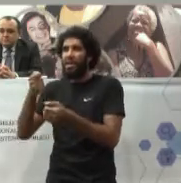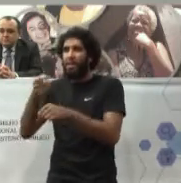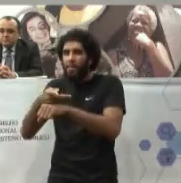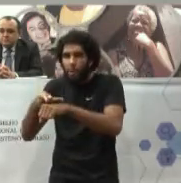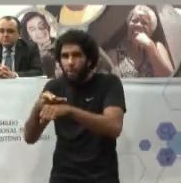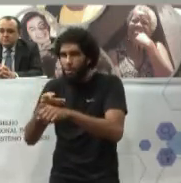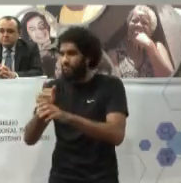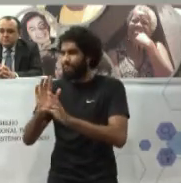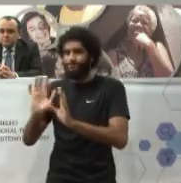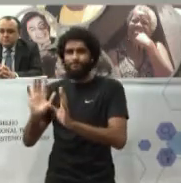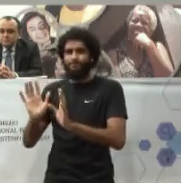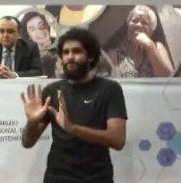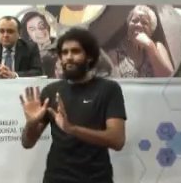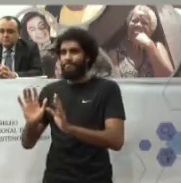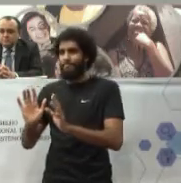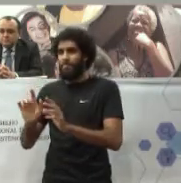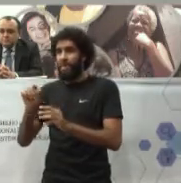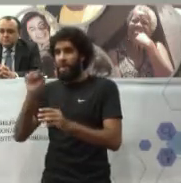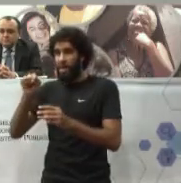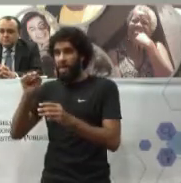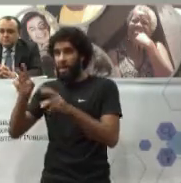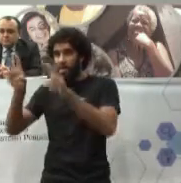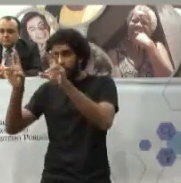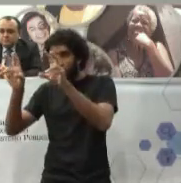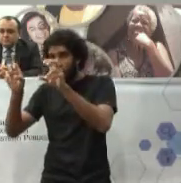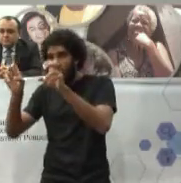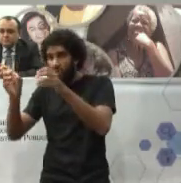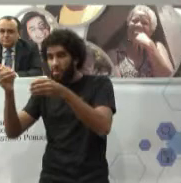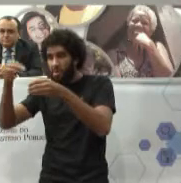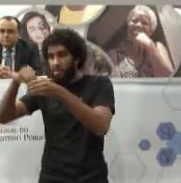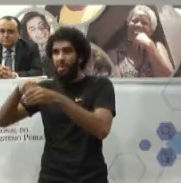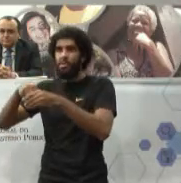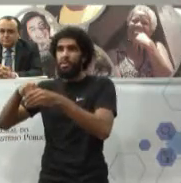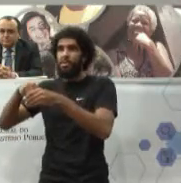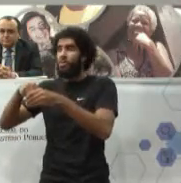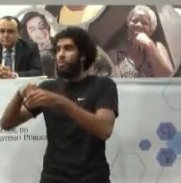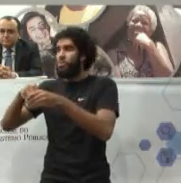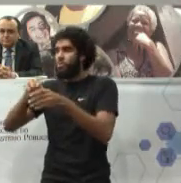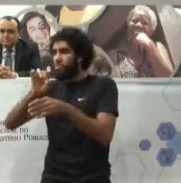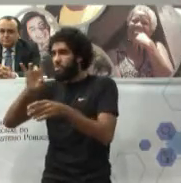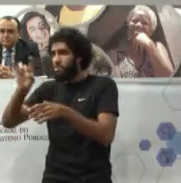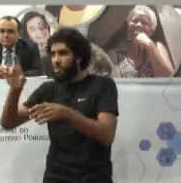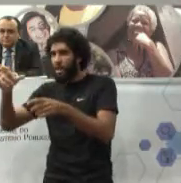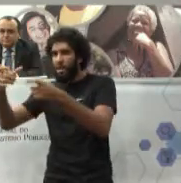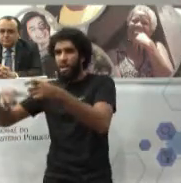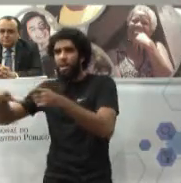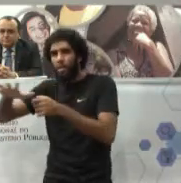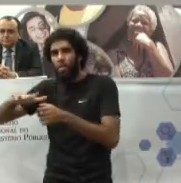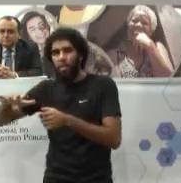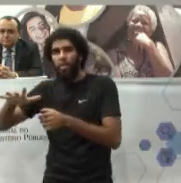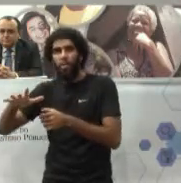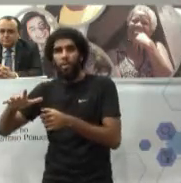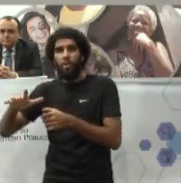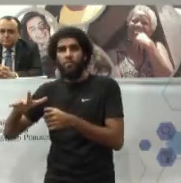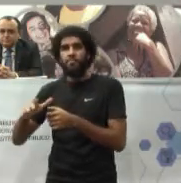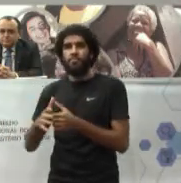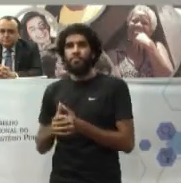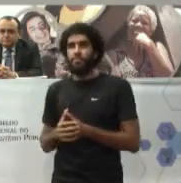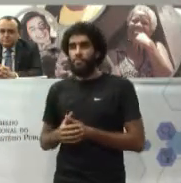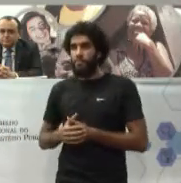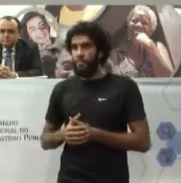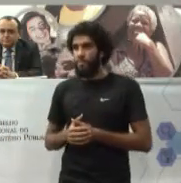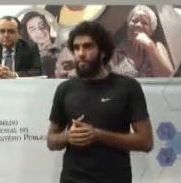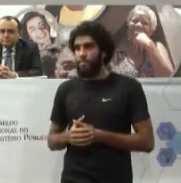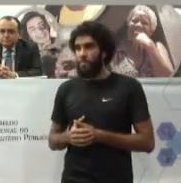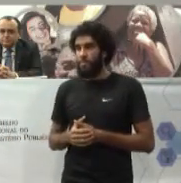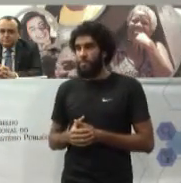mercado esse é o debate que está em todos os espaços sendo objeto de enfrentamento de qual